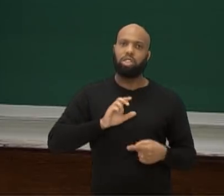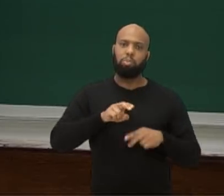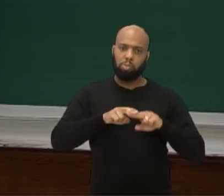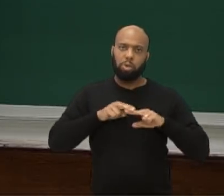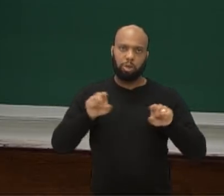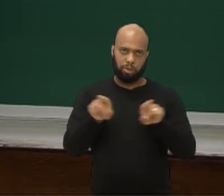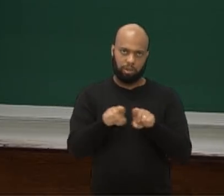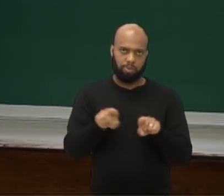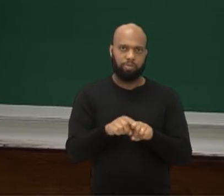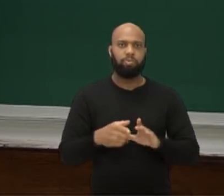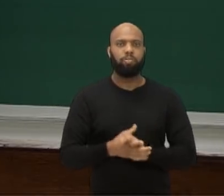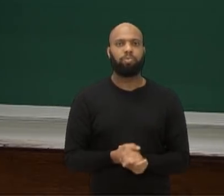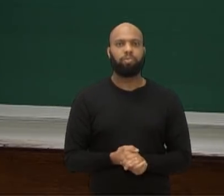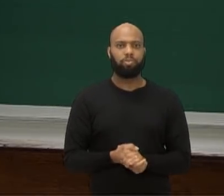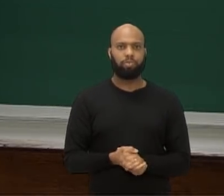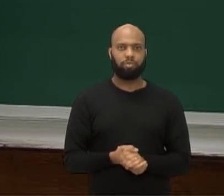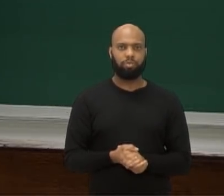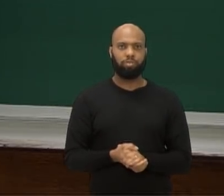por isso.